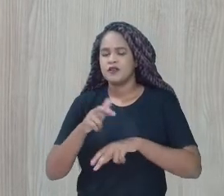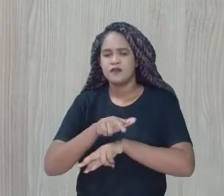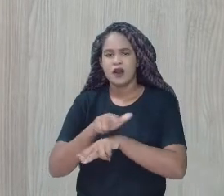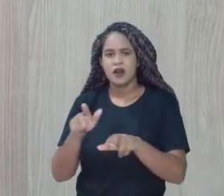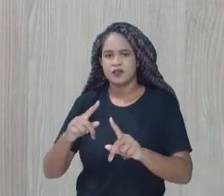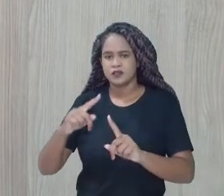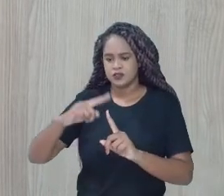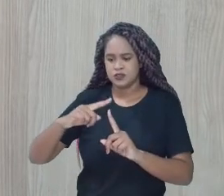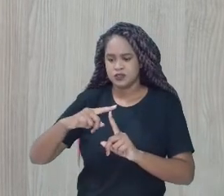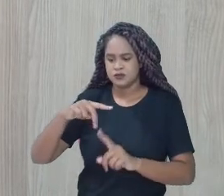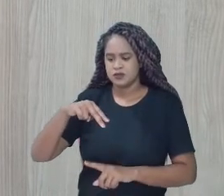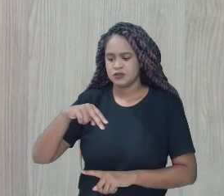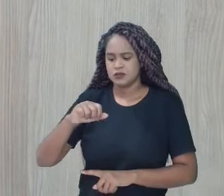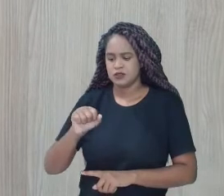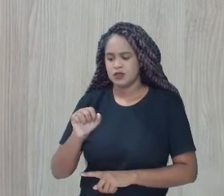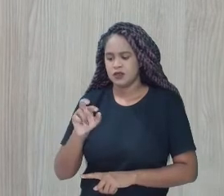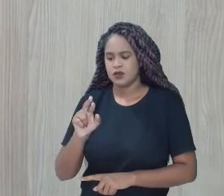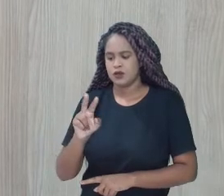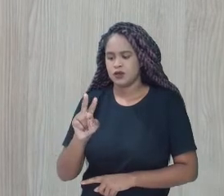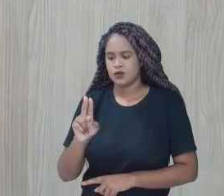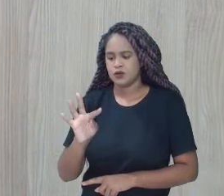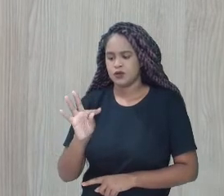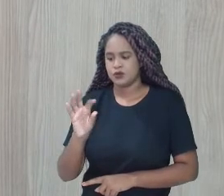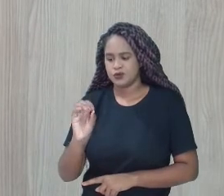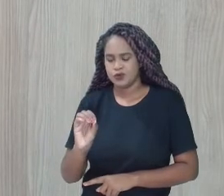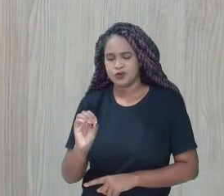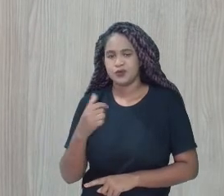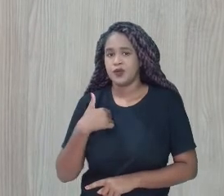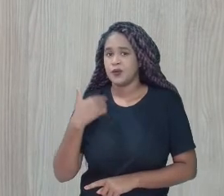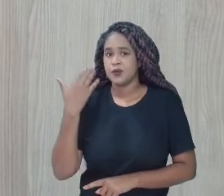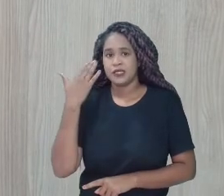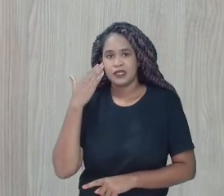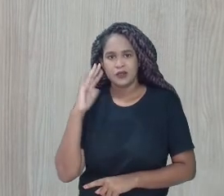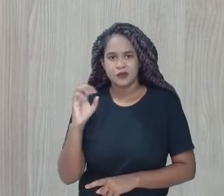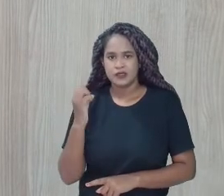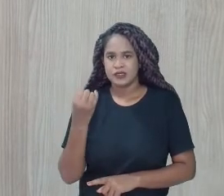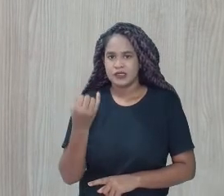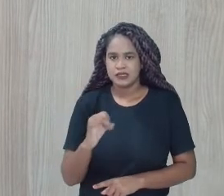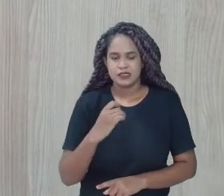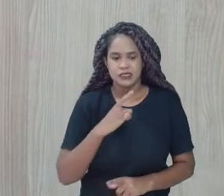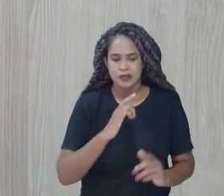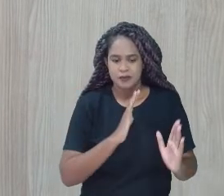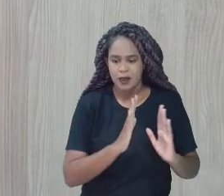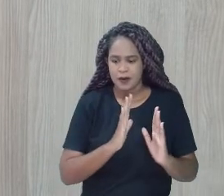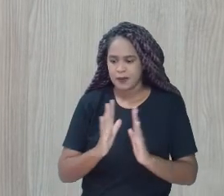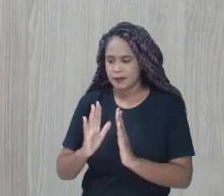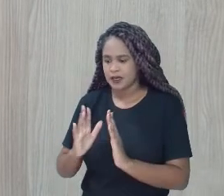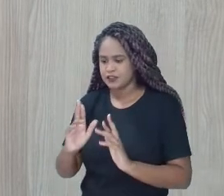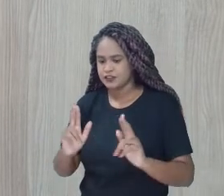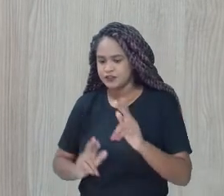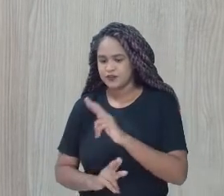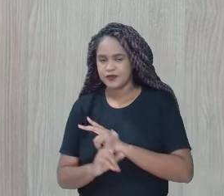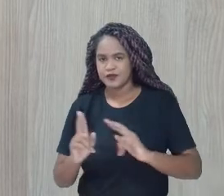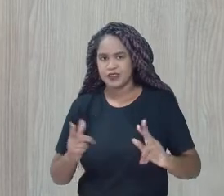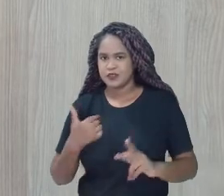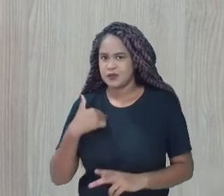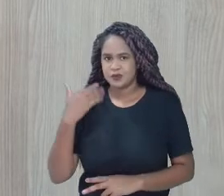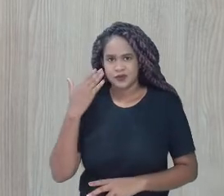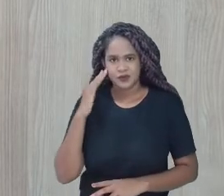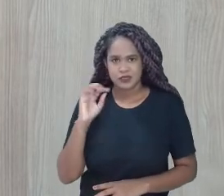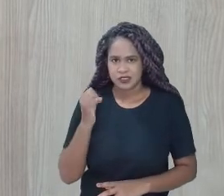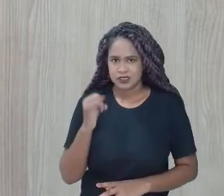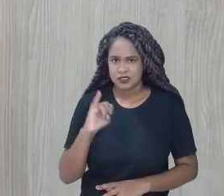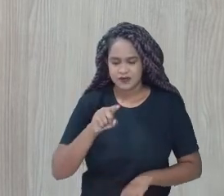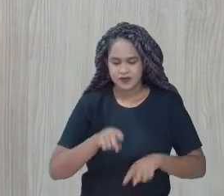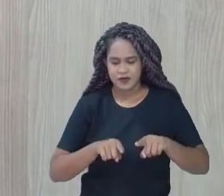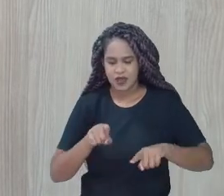sei se são temporadas diferentes. Sim. E aí cada temporada tem o seu próprio nome. Eu não sei se são variações,